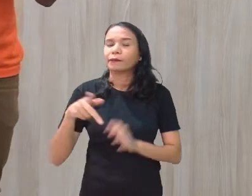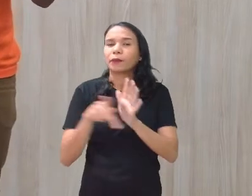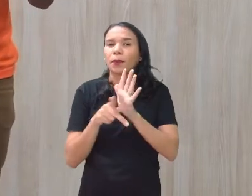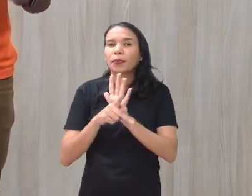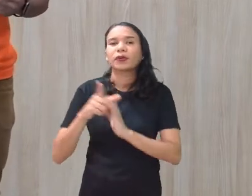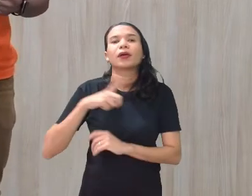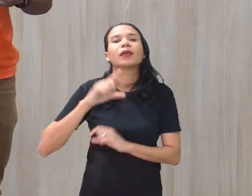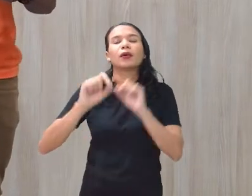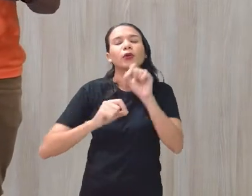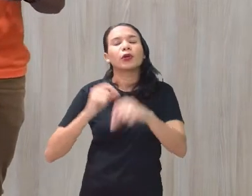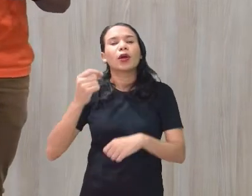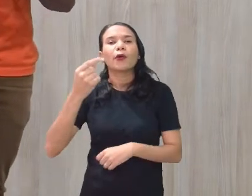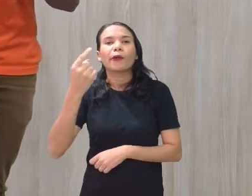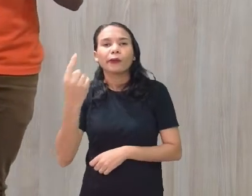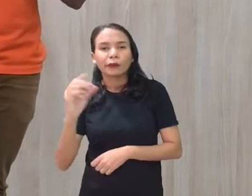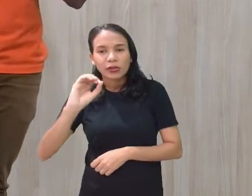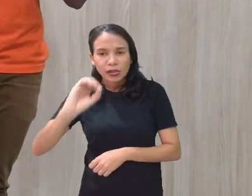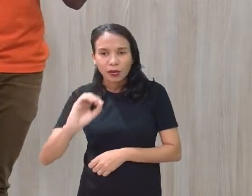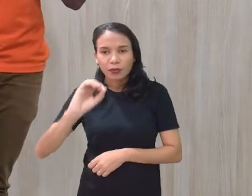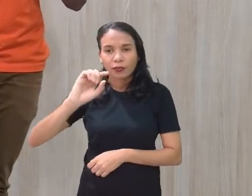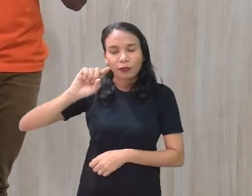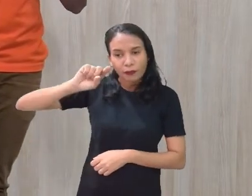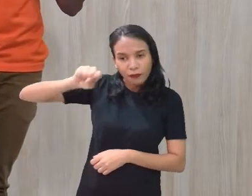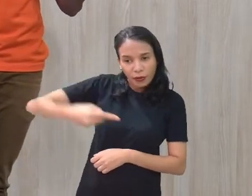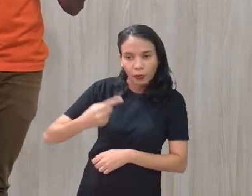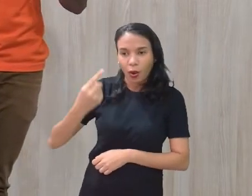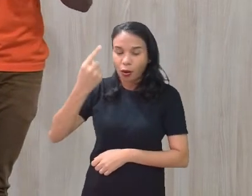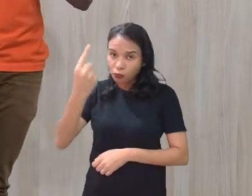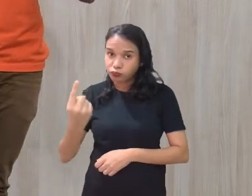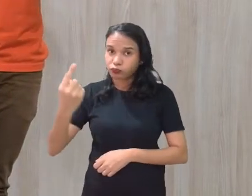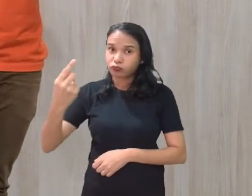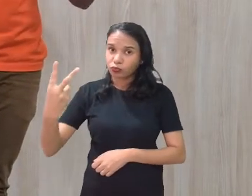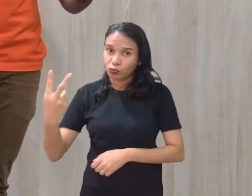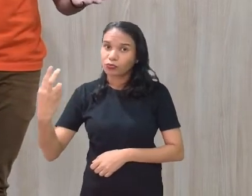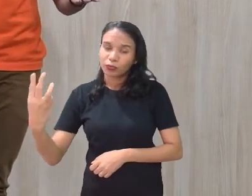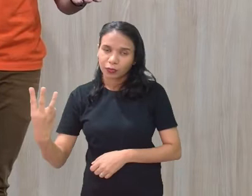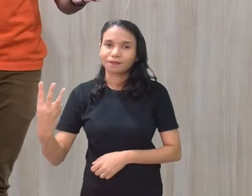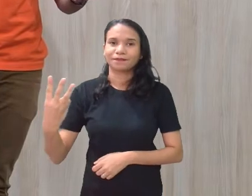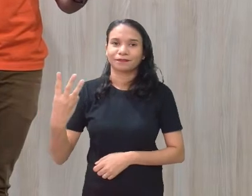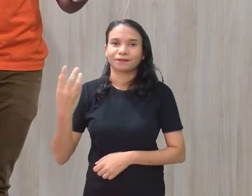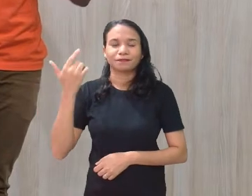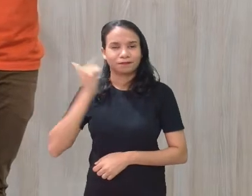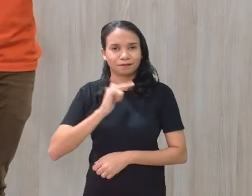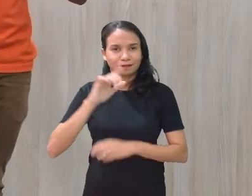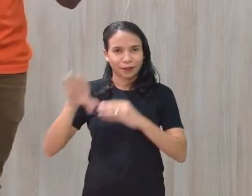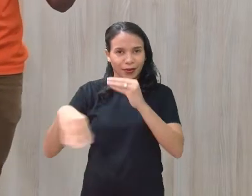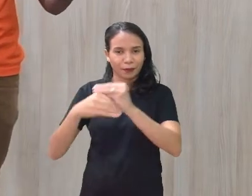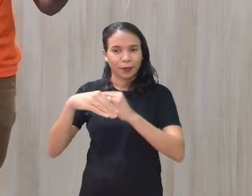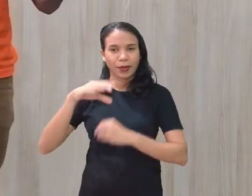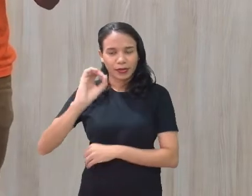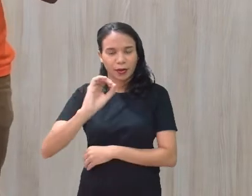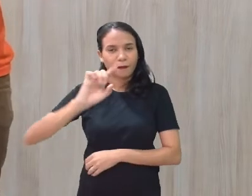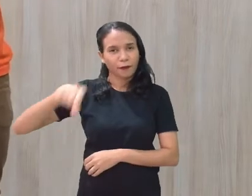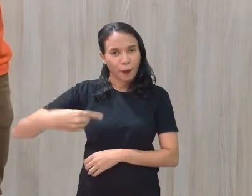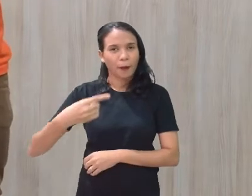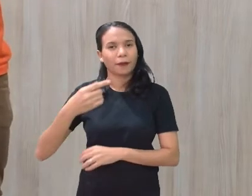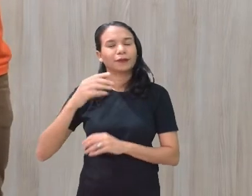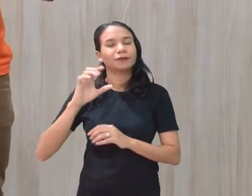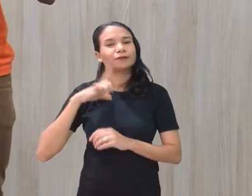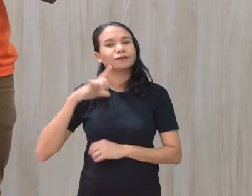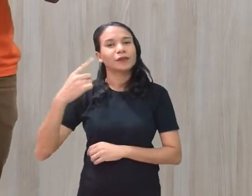milésimos, aí a vírgula ia ter que ficar antes do 1. Aí você colocaria um 0 para completar. 0,